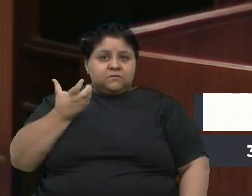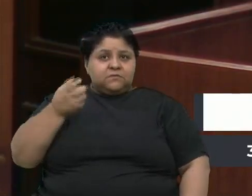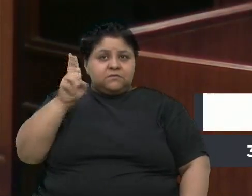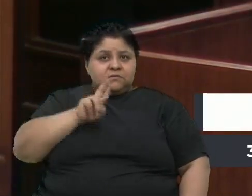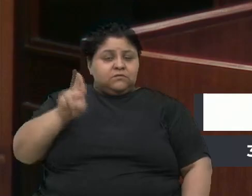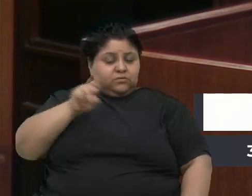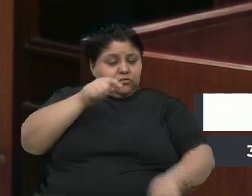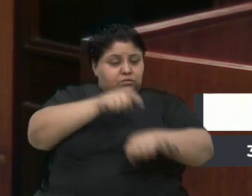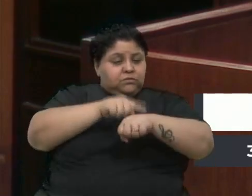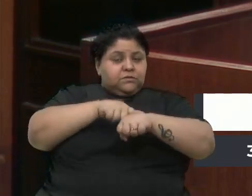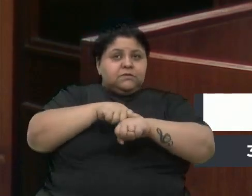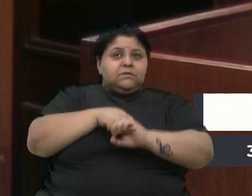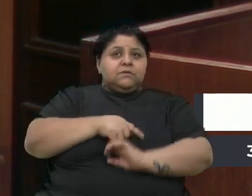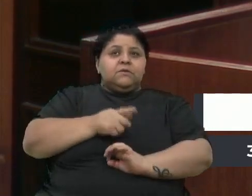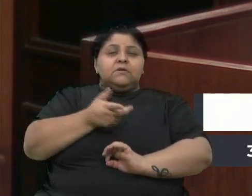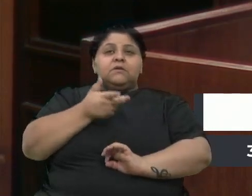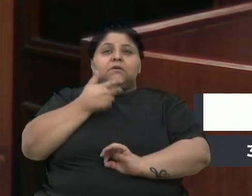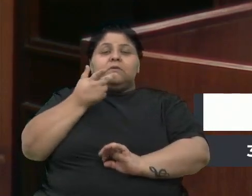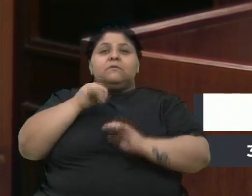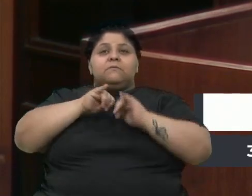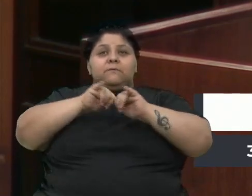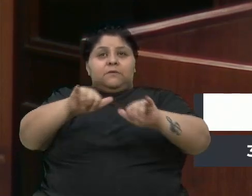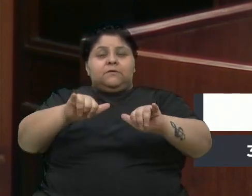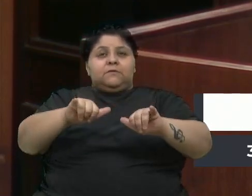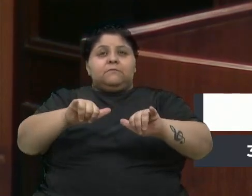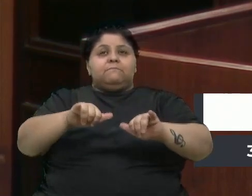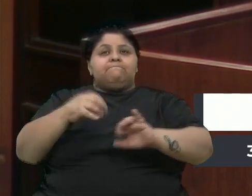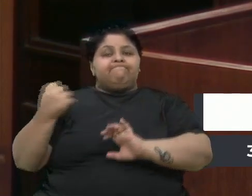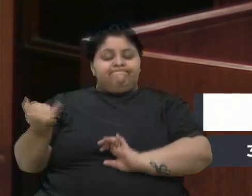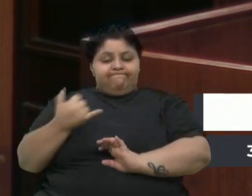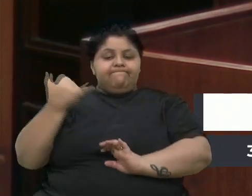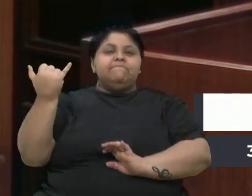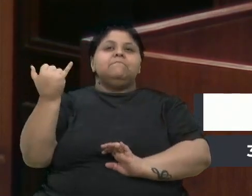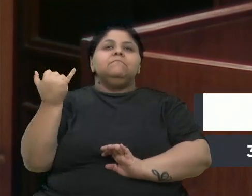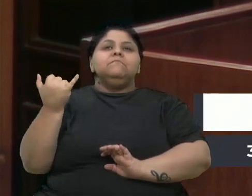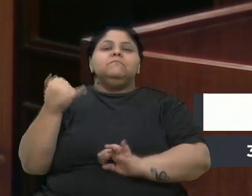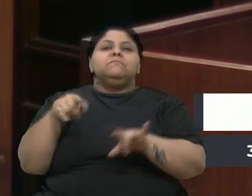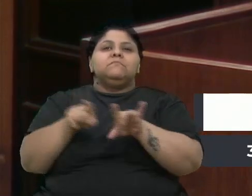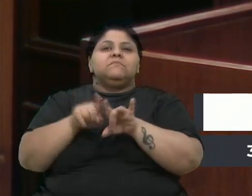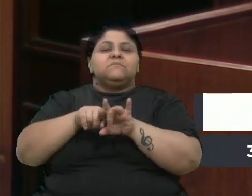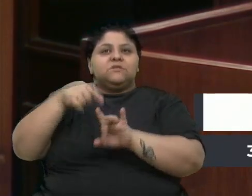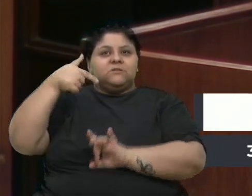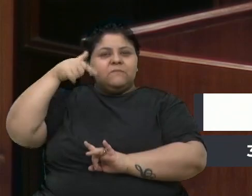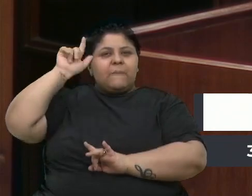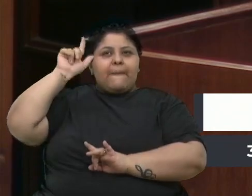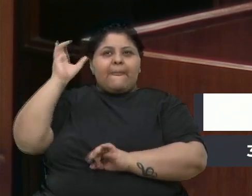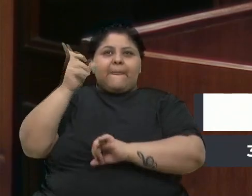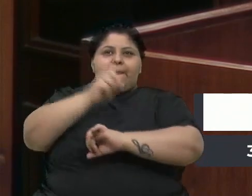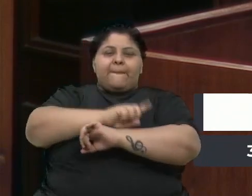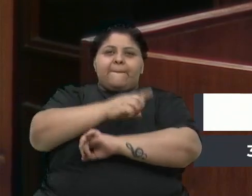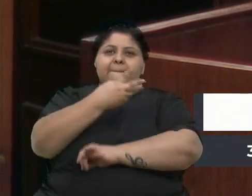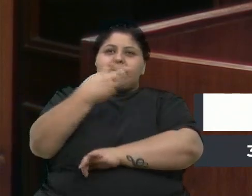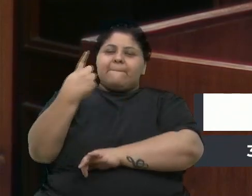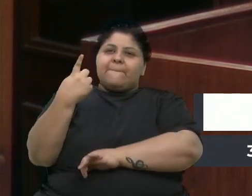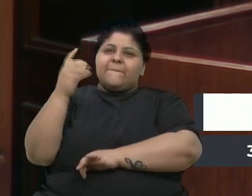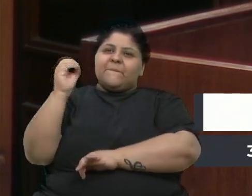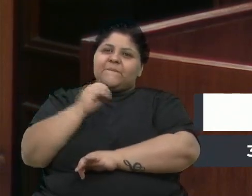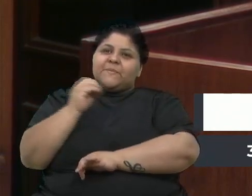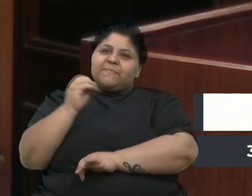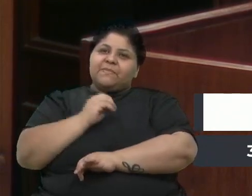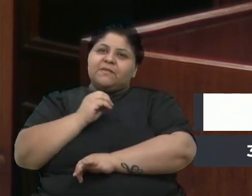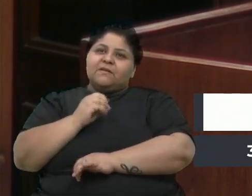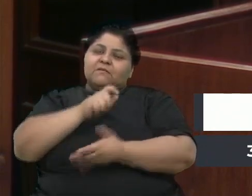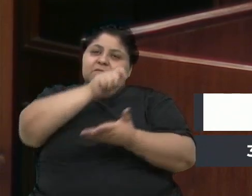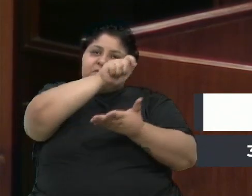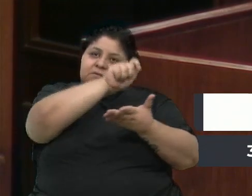tempo também para repercutir uma notícia muito importante. Também ontem, dia 31 de outubro, foi